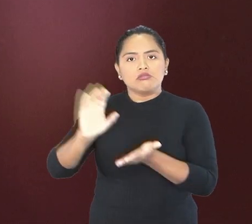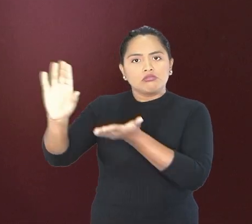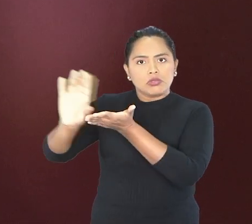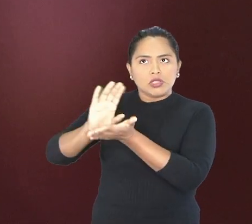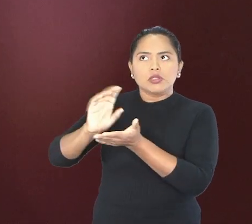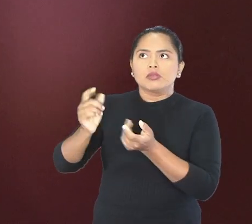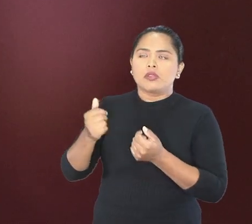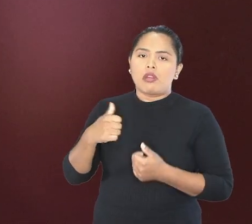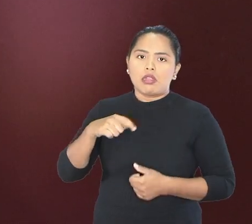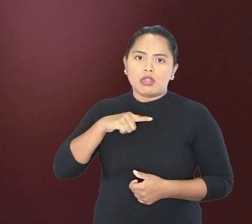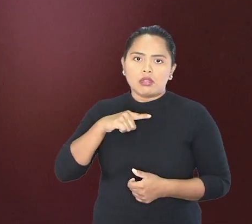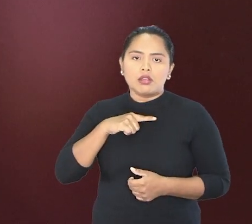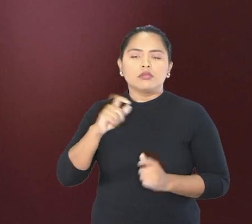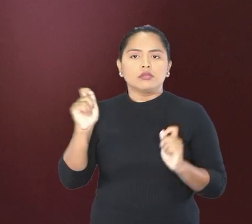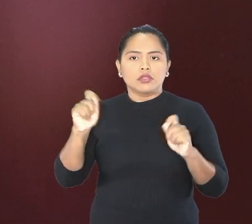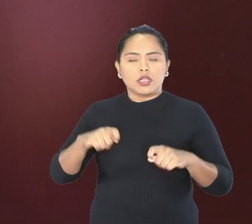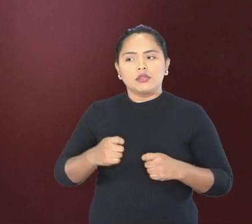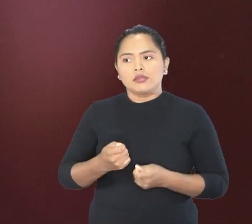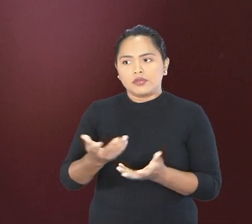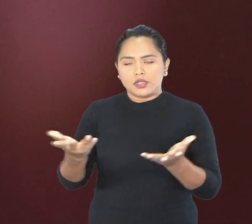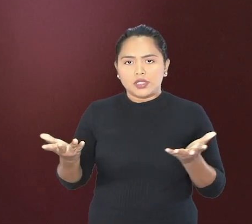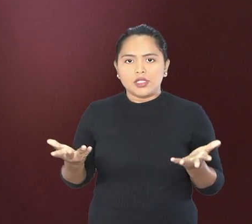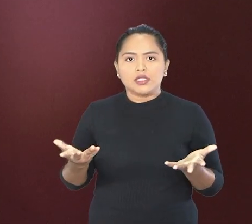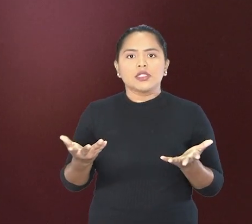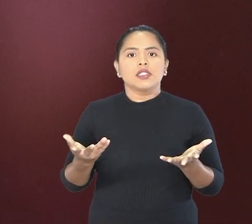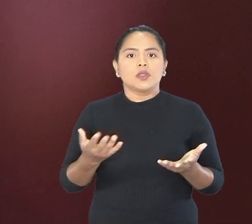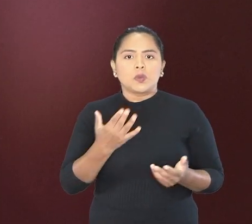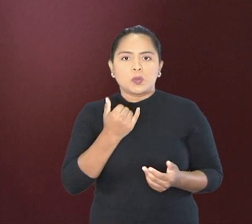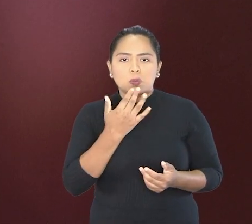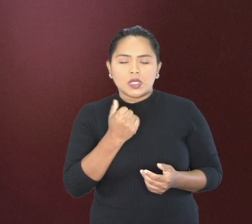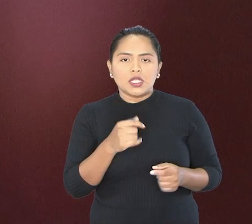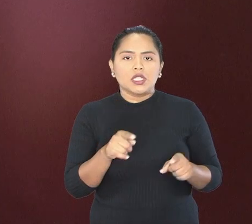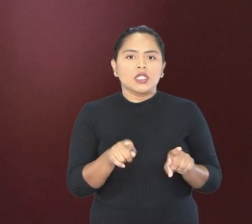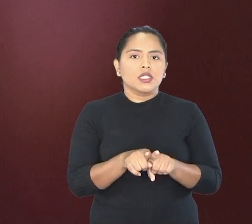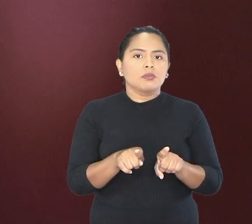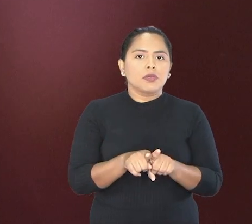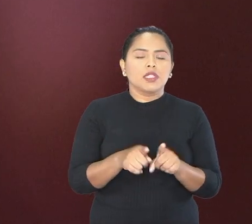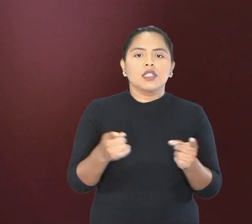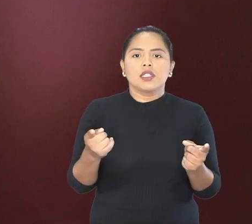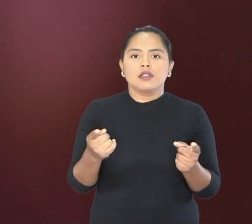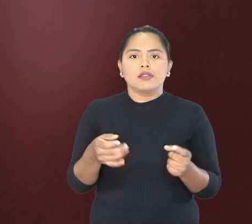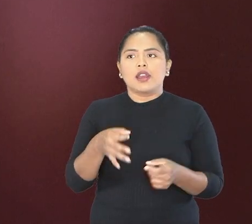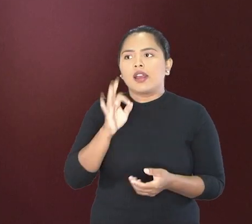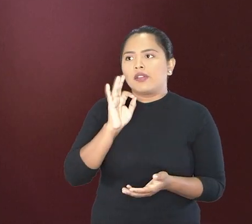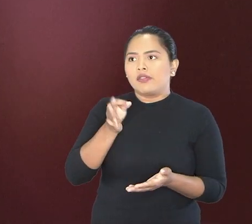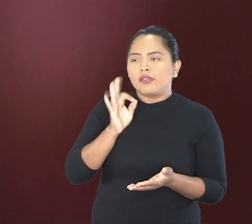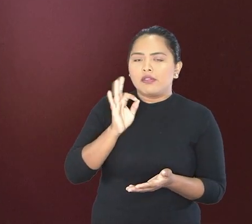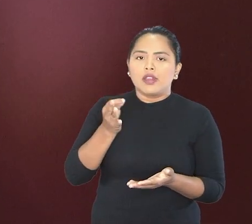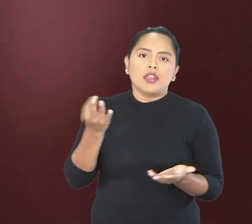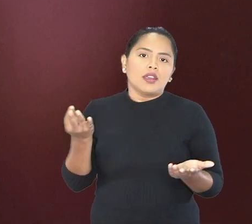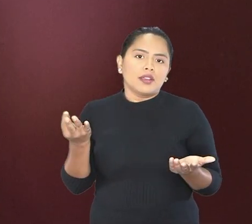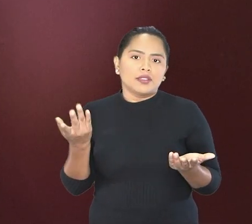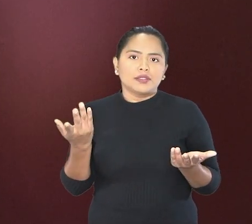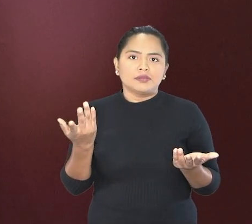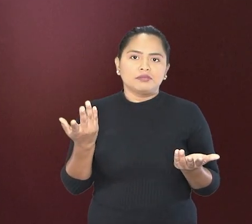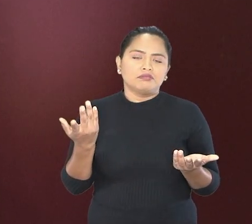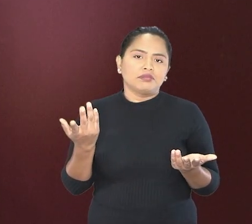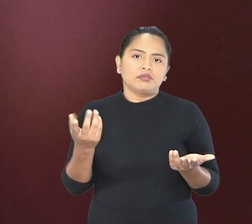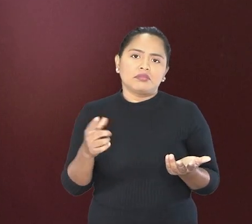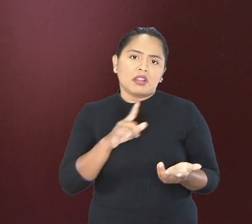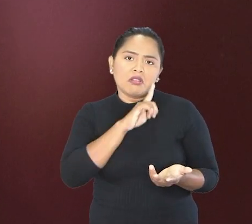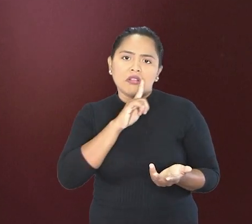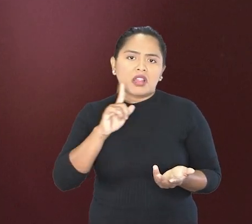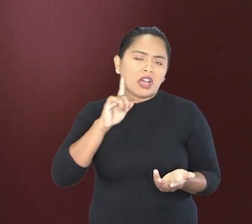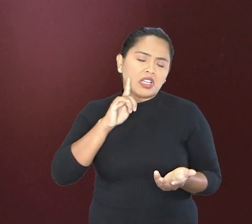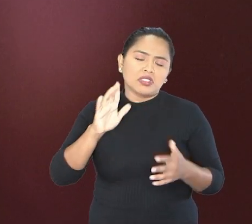às vezes até com gênero alimentício ou um brinde, que o gênero que a gente fala é um café, um coffee break, às vezes dependendo do